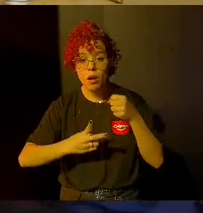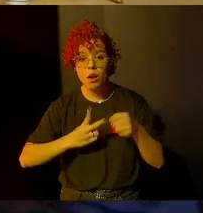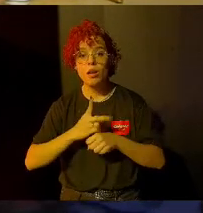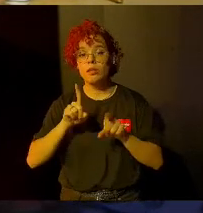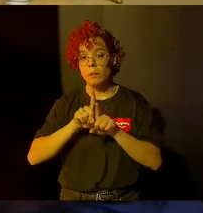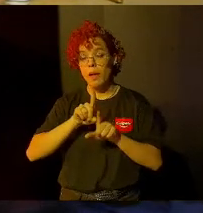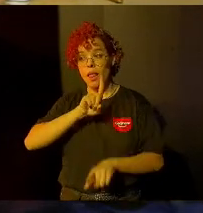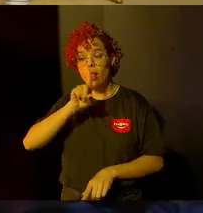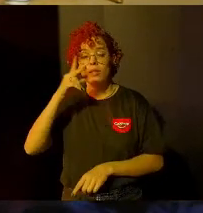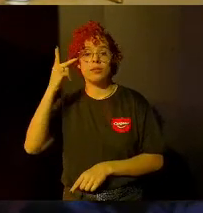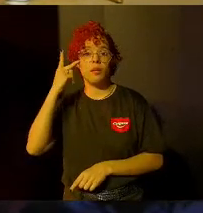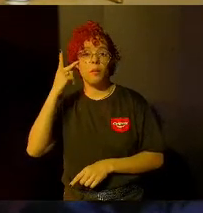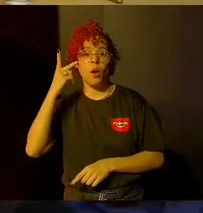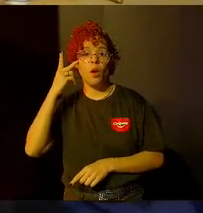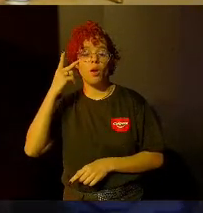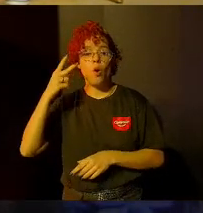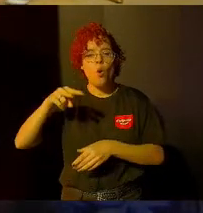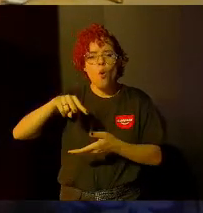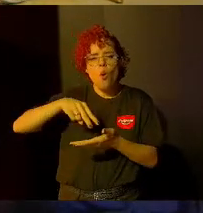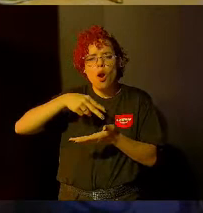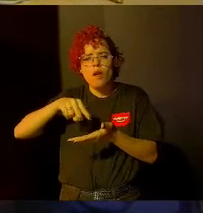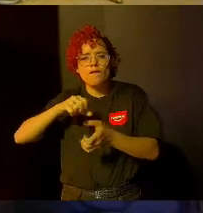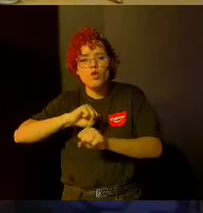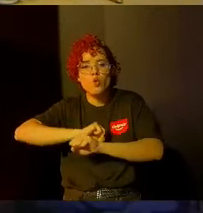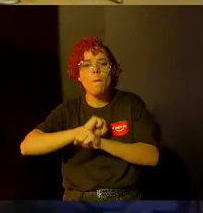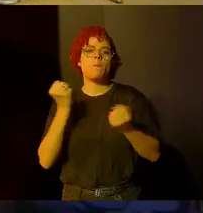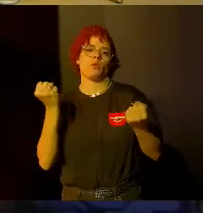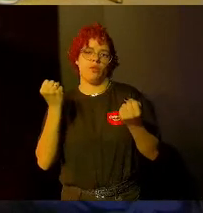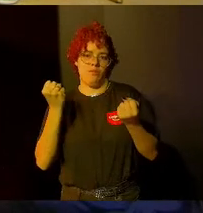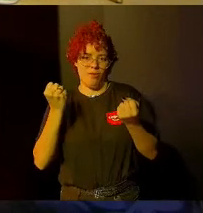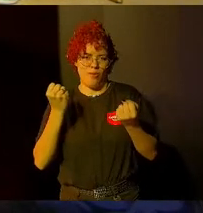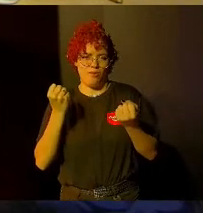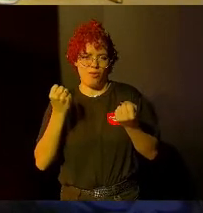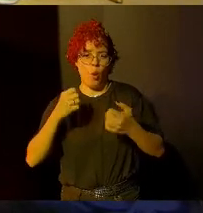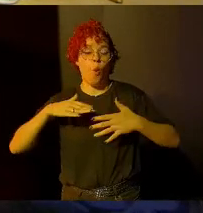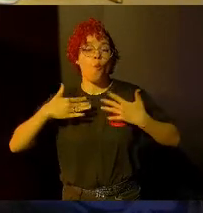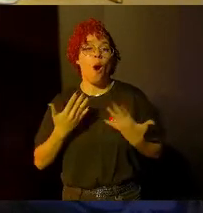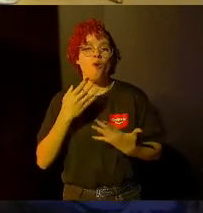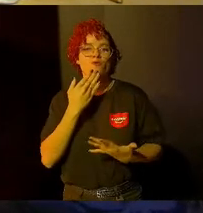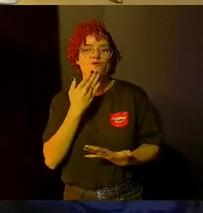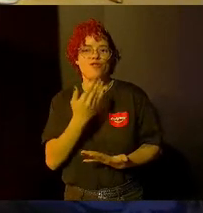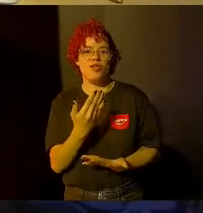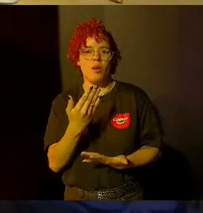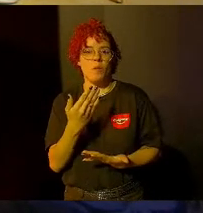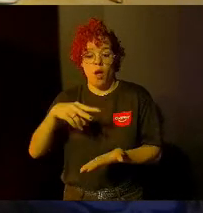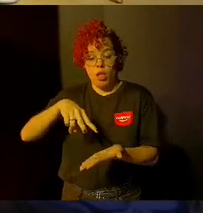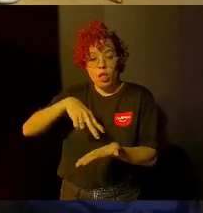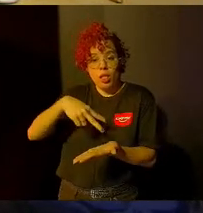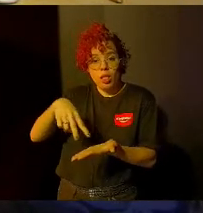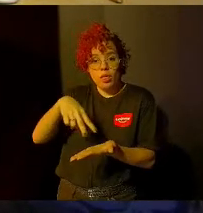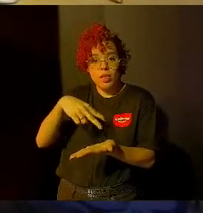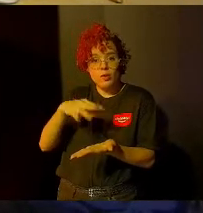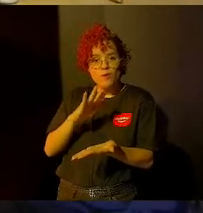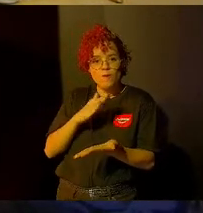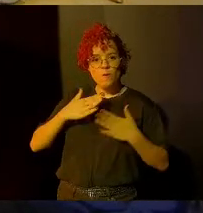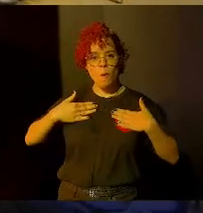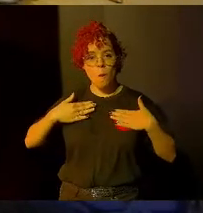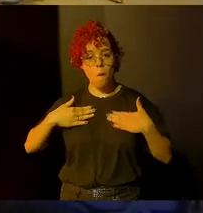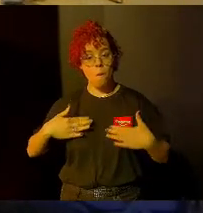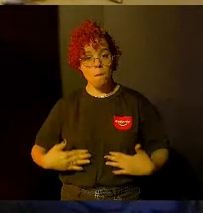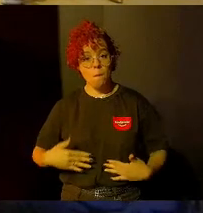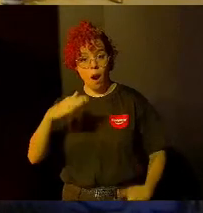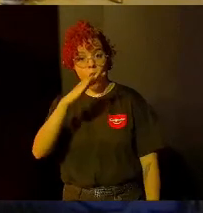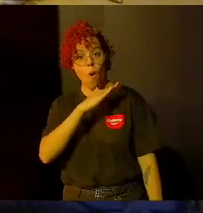Impossível então que tipo de coreografia Um Morto faria né no seu corpo